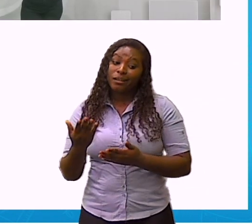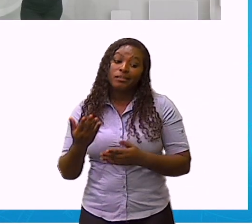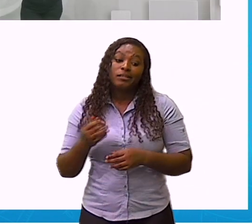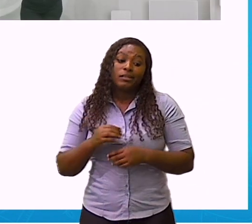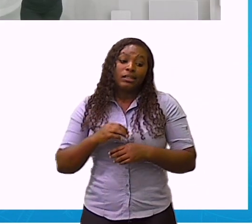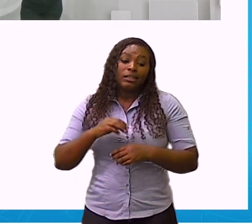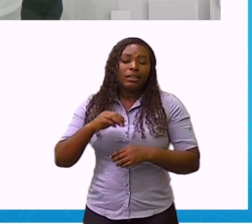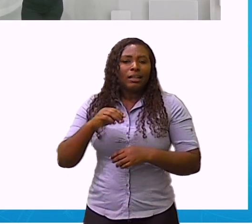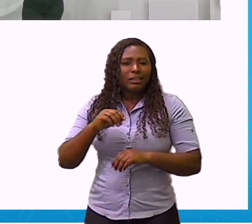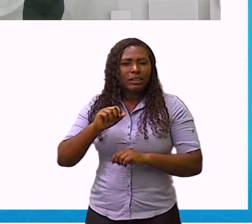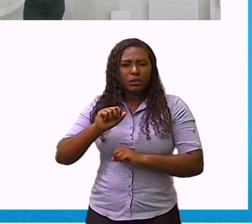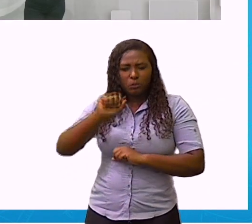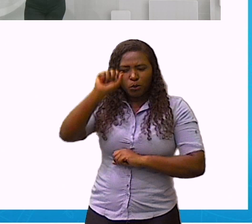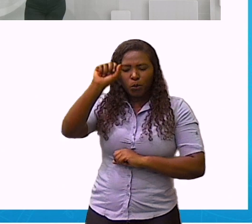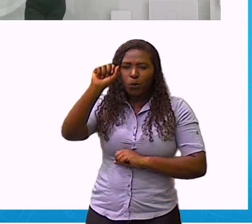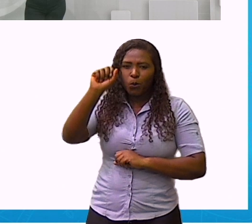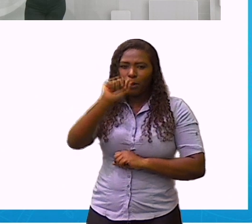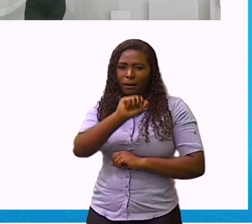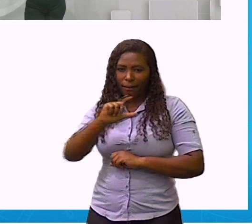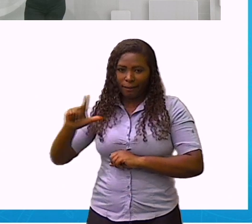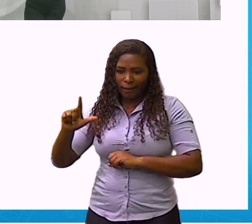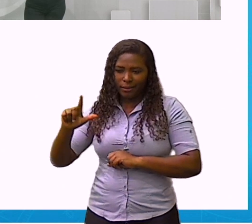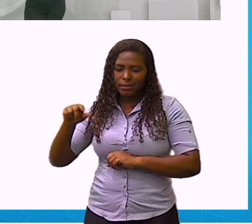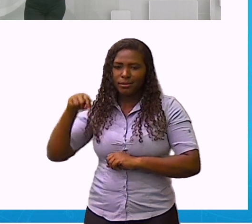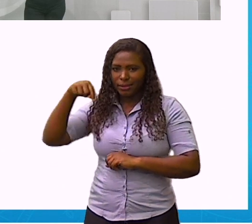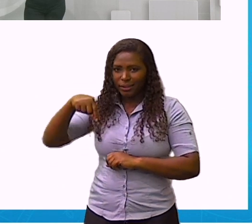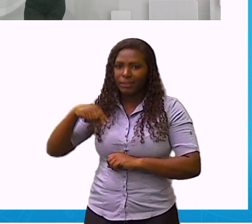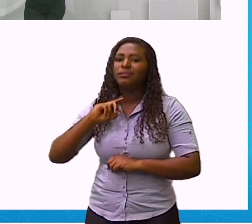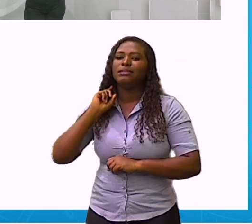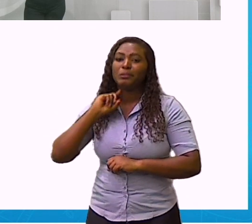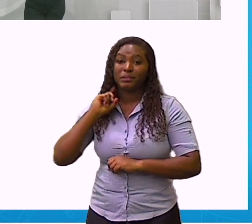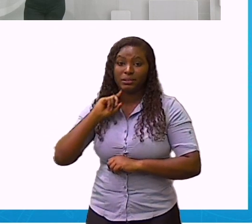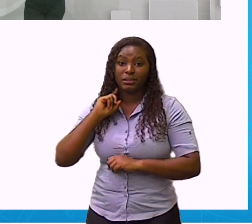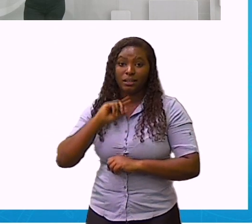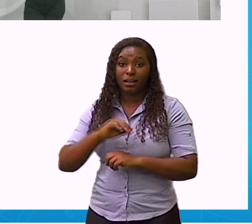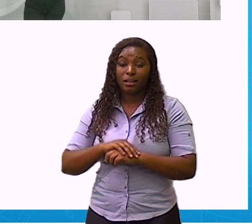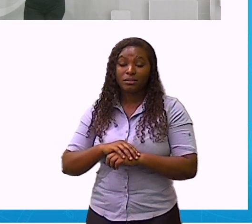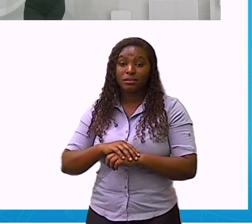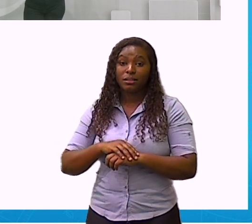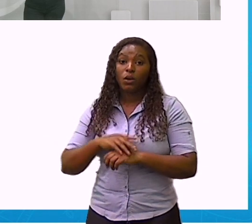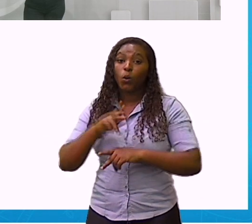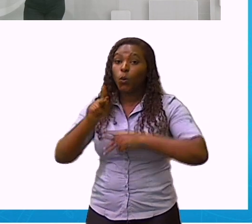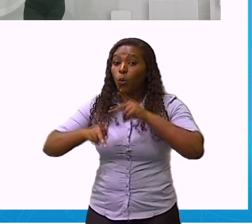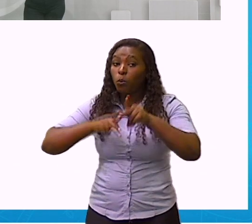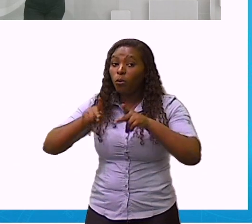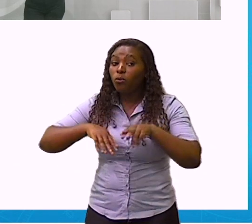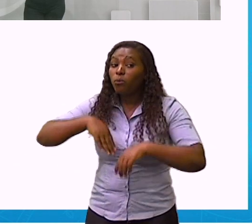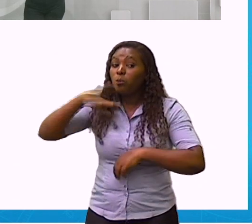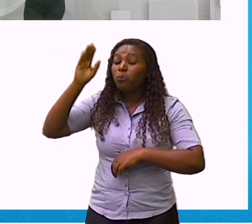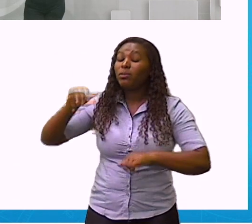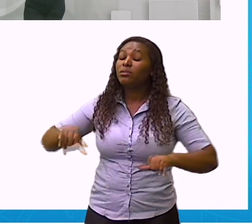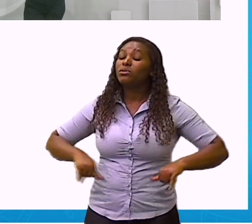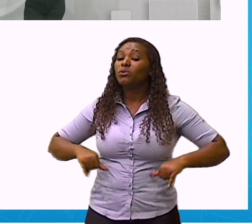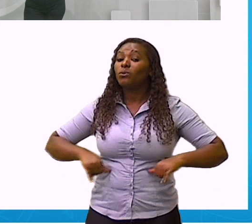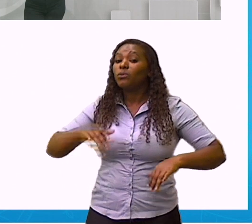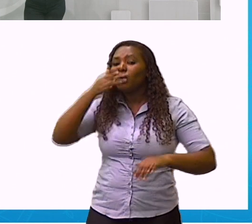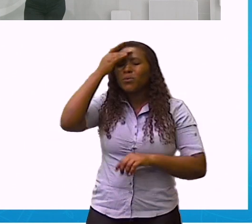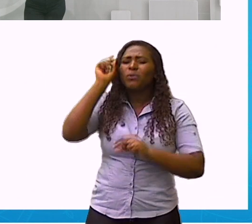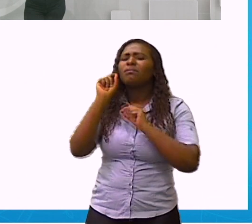de Minas estão os pescadores. Muitas famílias, elas viviam da pesca do rio e